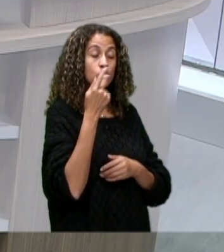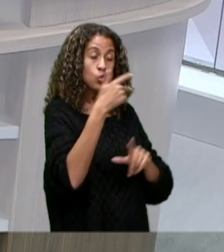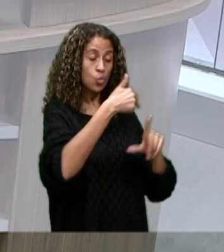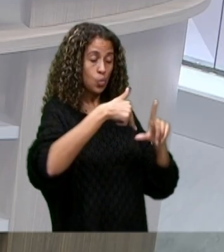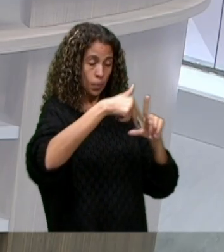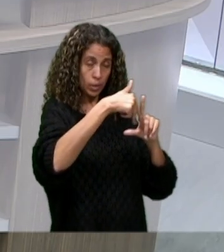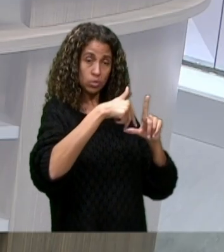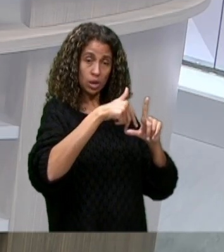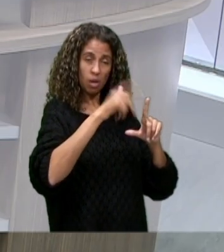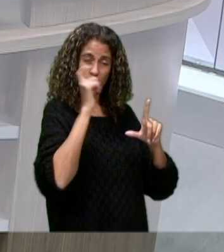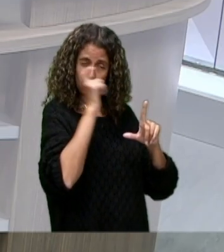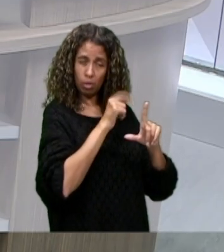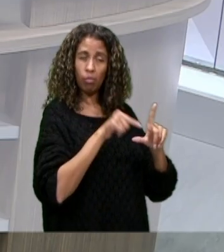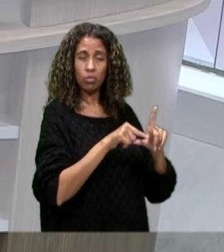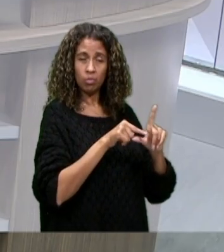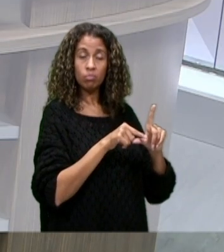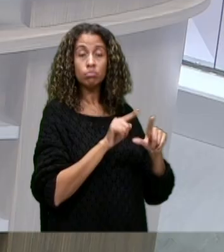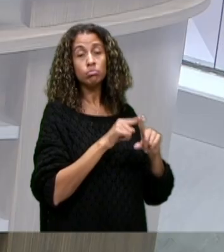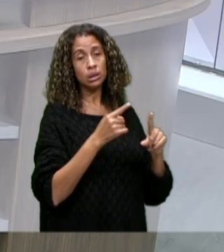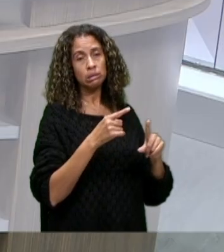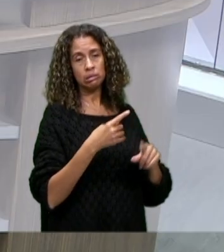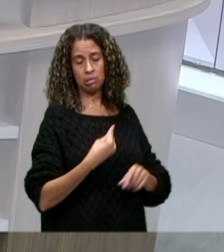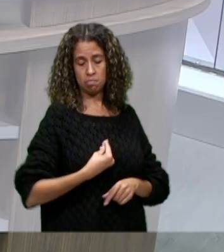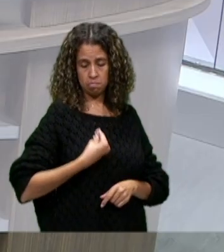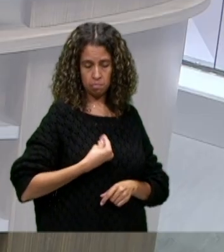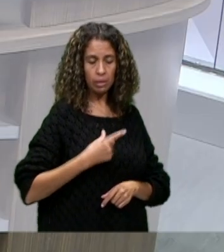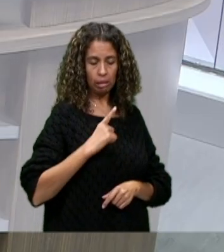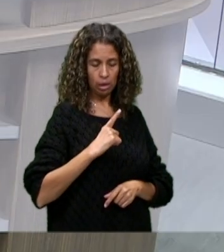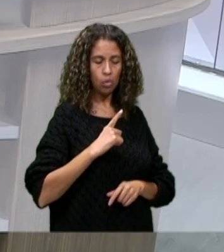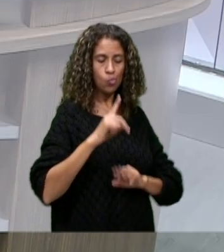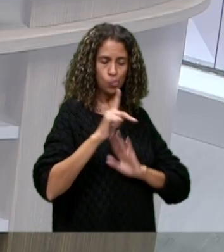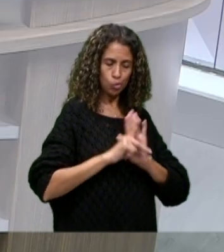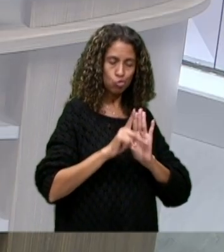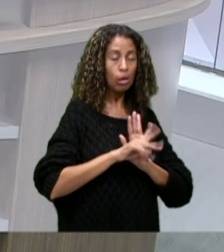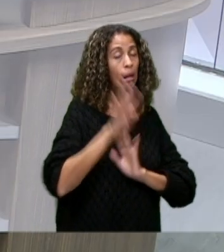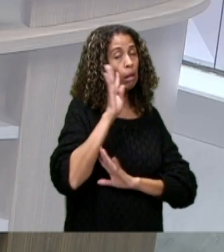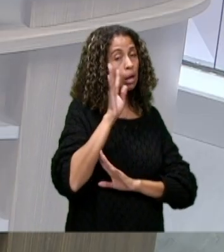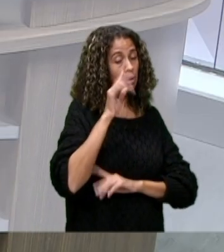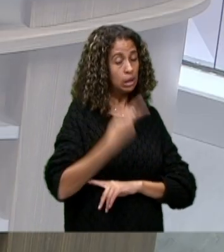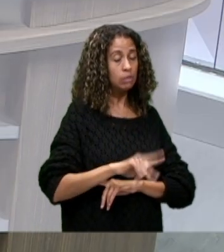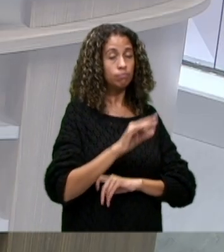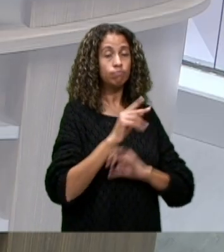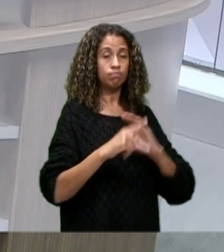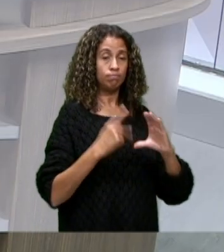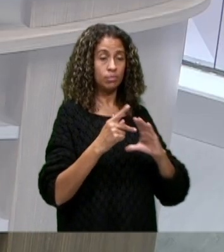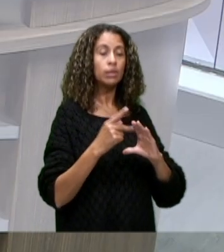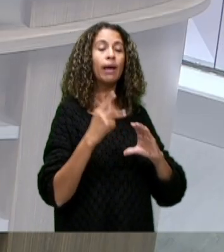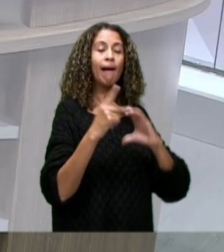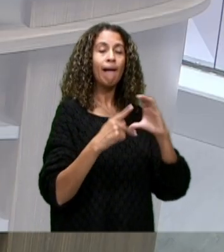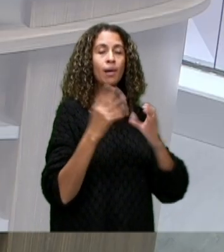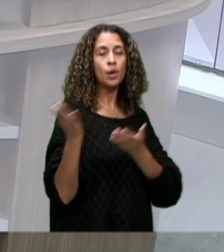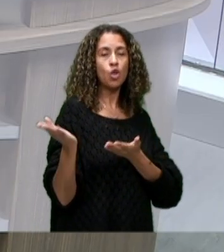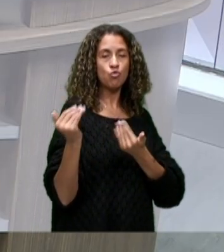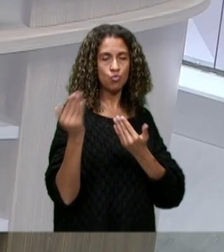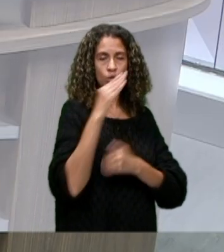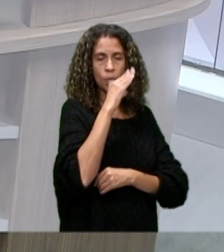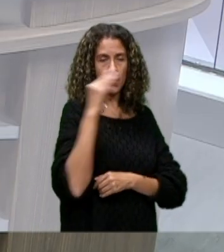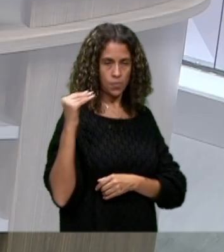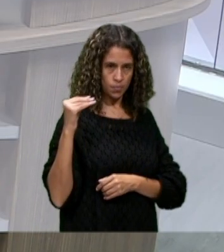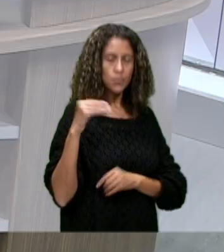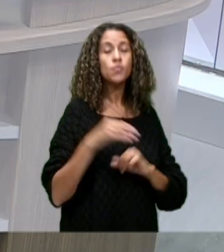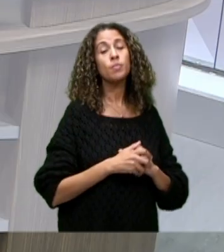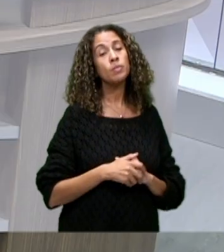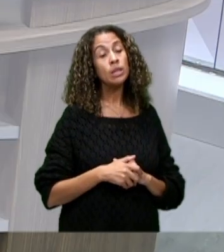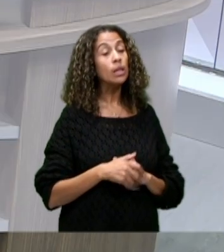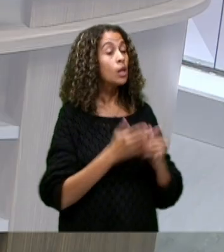fictício, mas tem, aqui na Câmara a gente tem um projeto muito bacana chamado Câmara Mirim. Sim. E